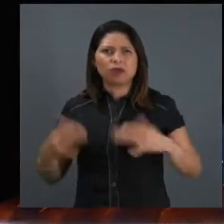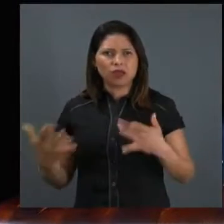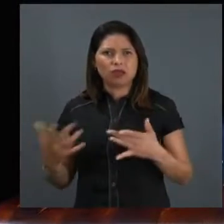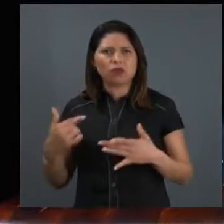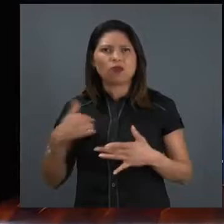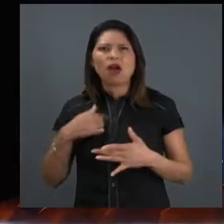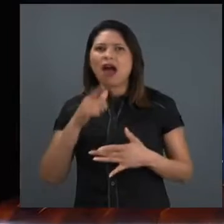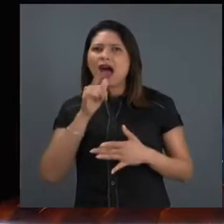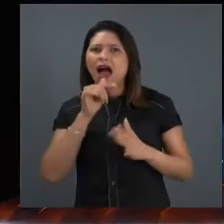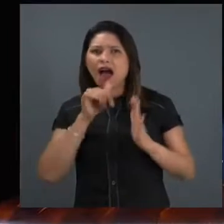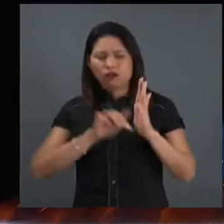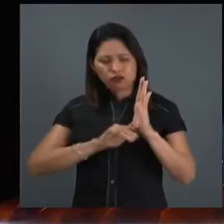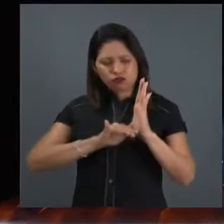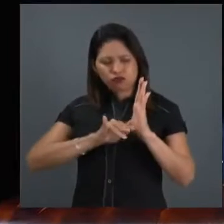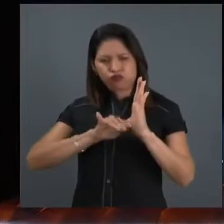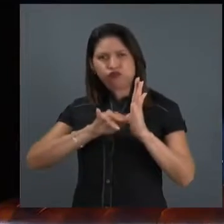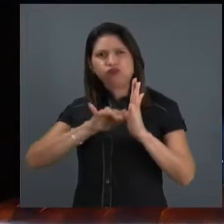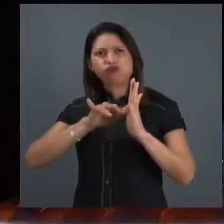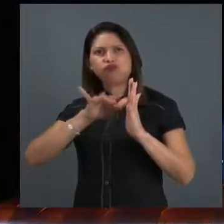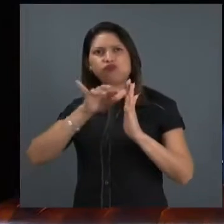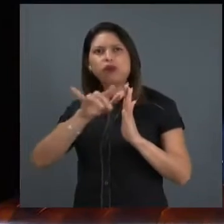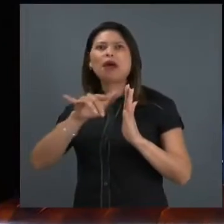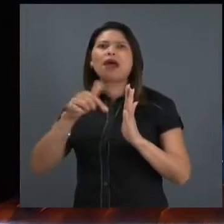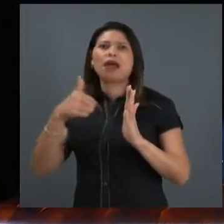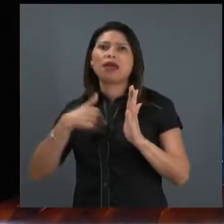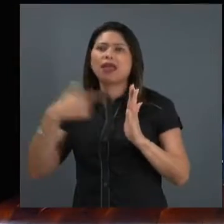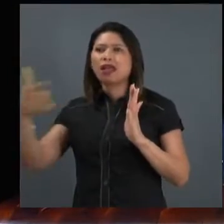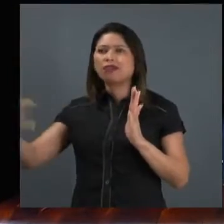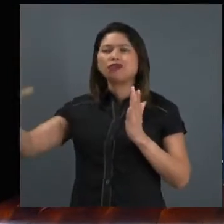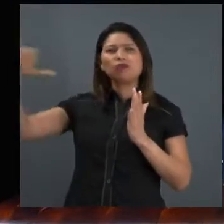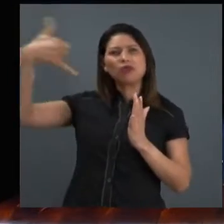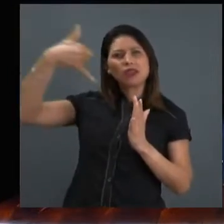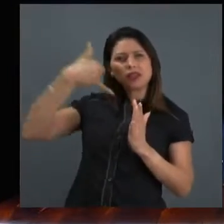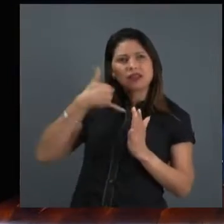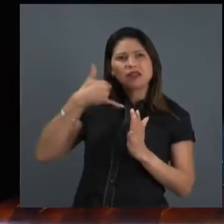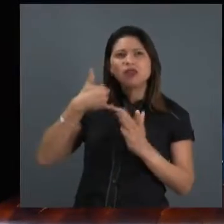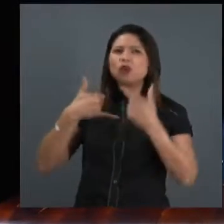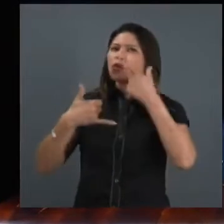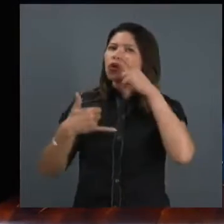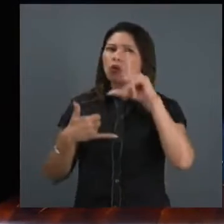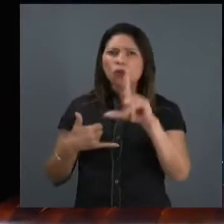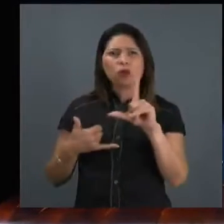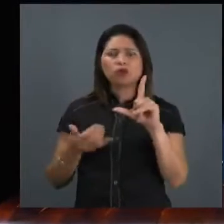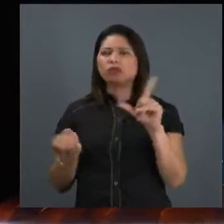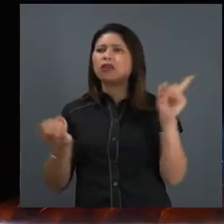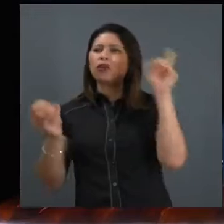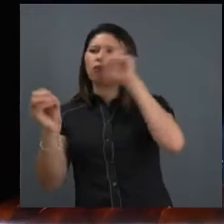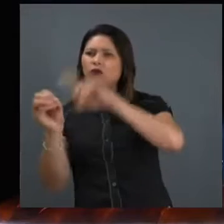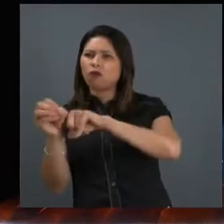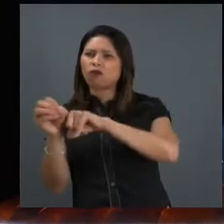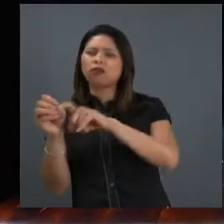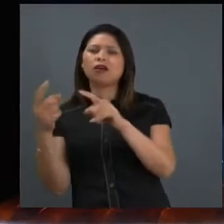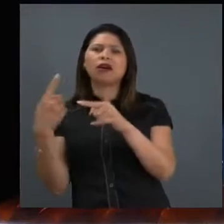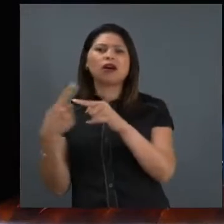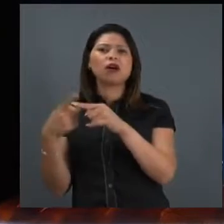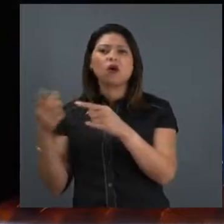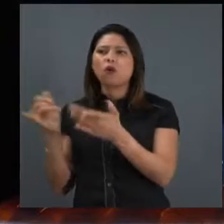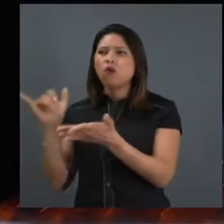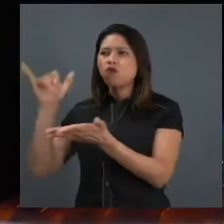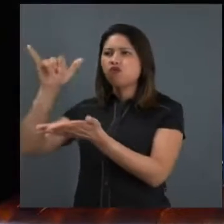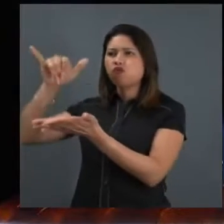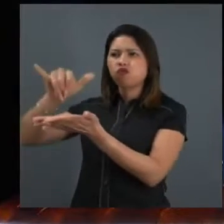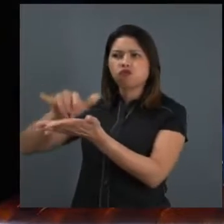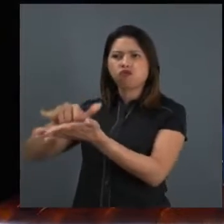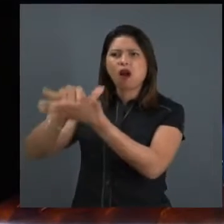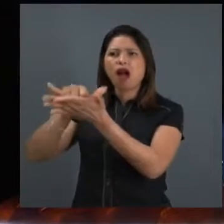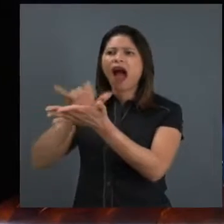ligando. Digo, não tem como voltar, porque não tem, o aeroporto está todo alagado. E eu aqui